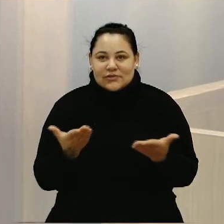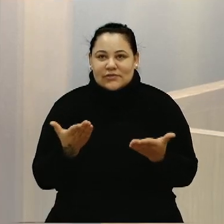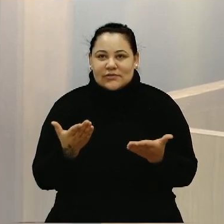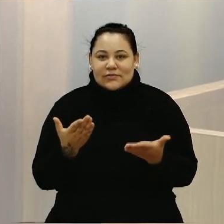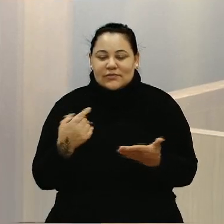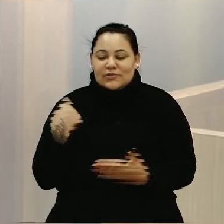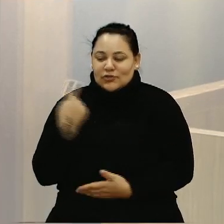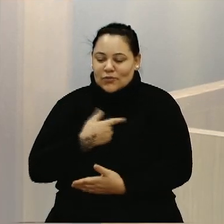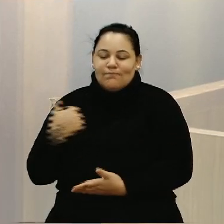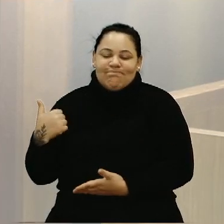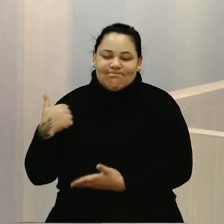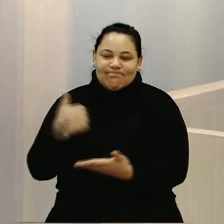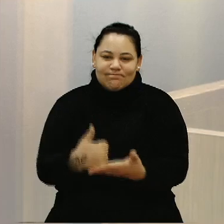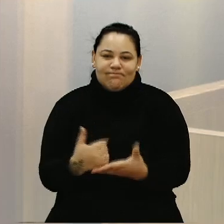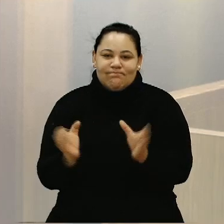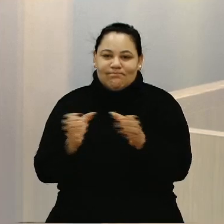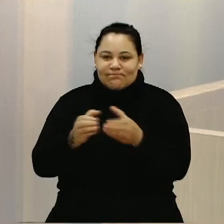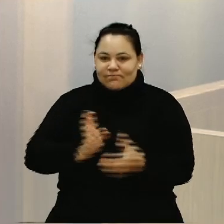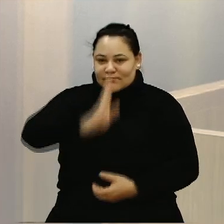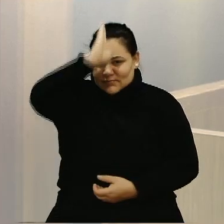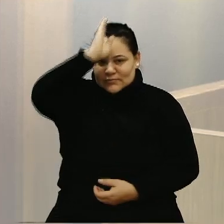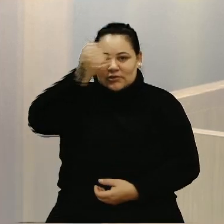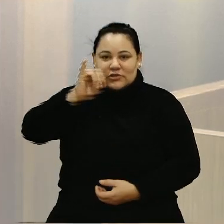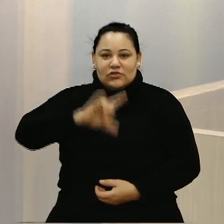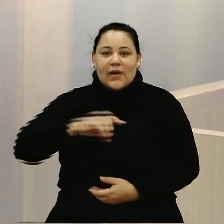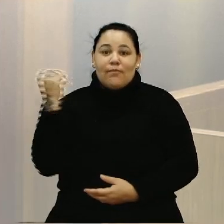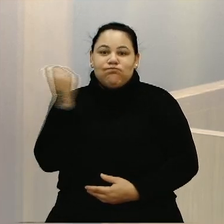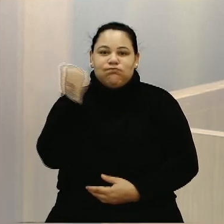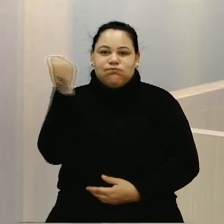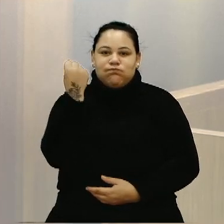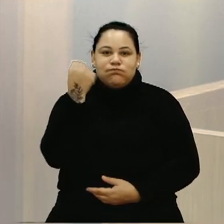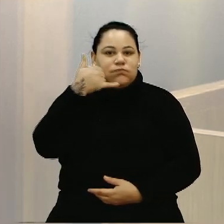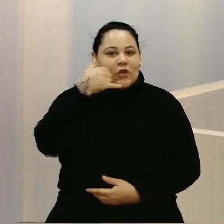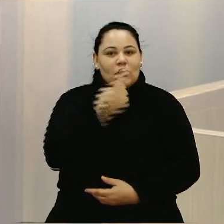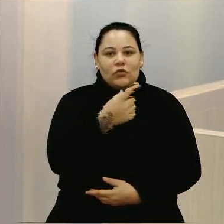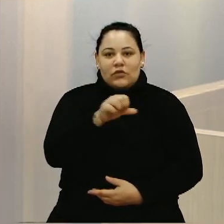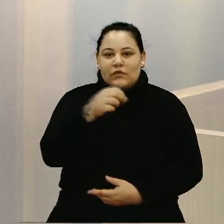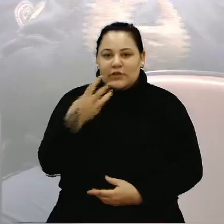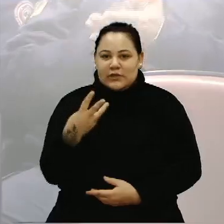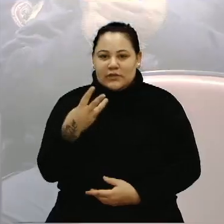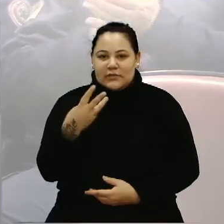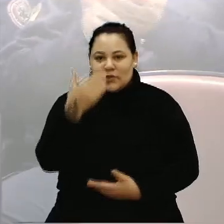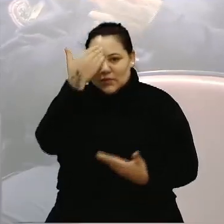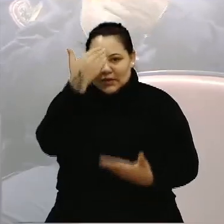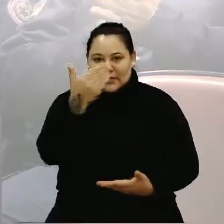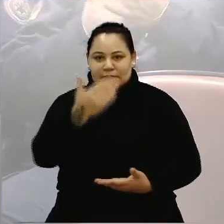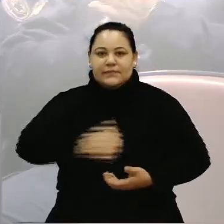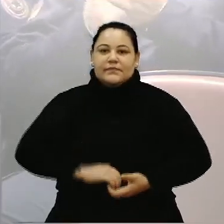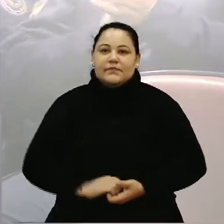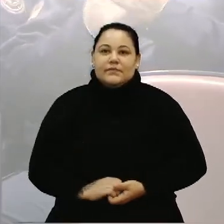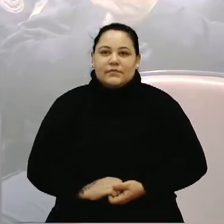Corpo de Bombeiros Militar. Em caso de emergência, ligue 193. Obrigado, senhores.